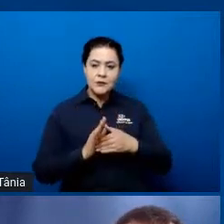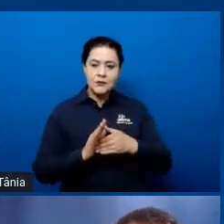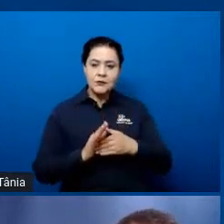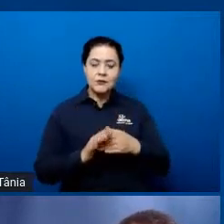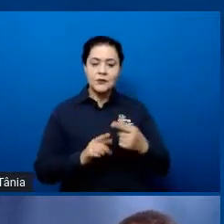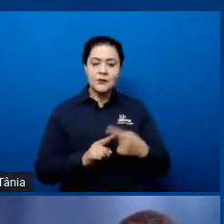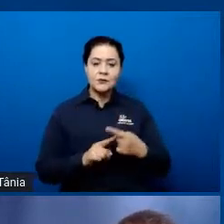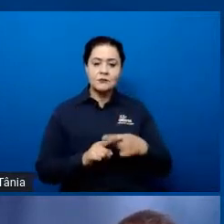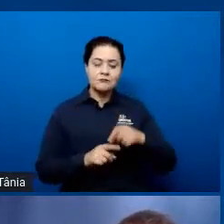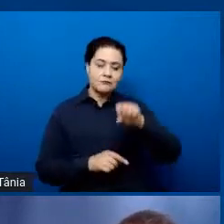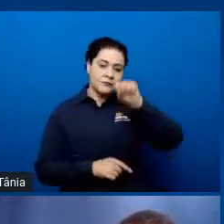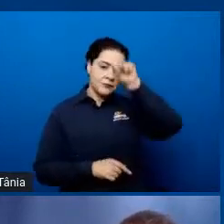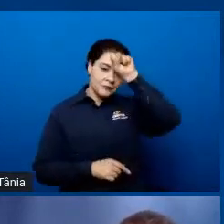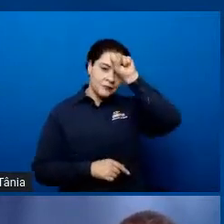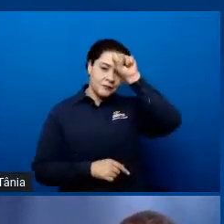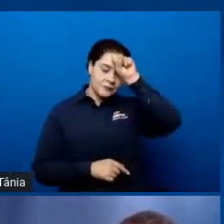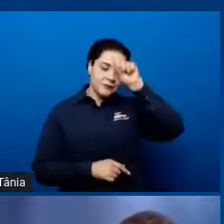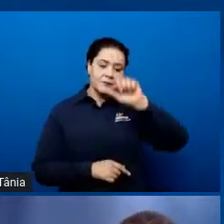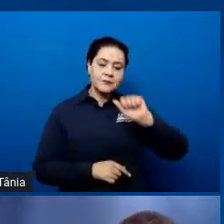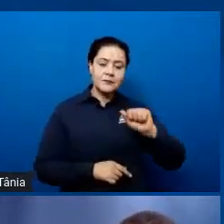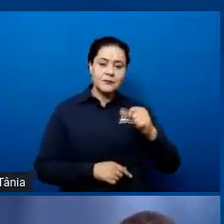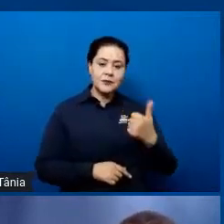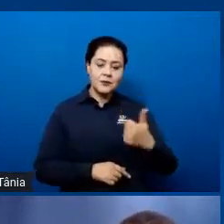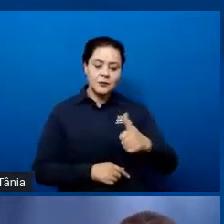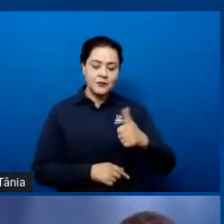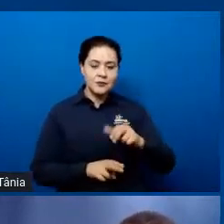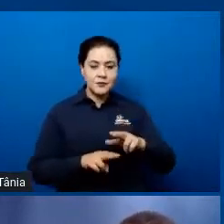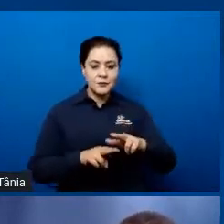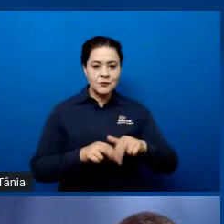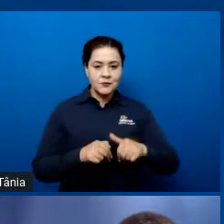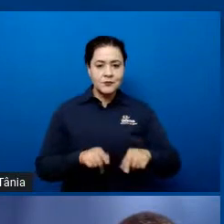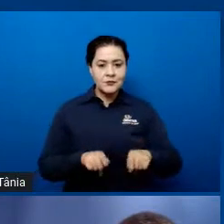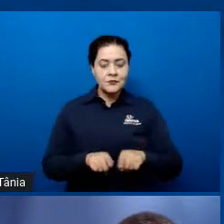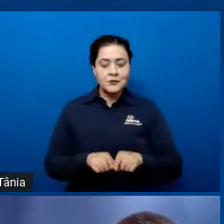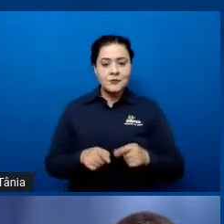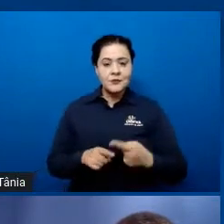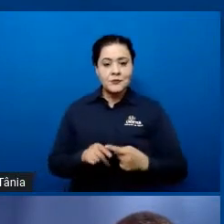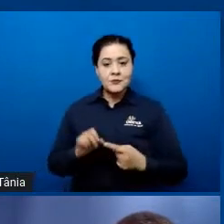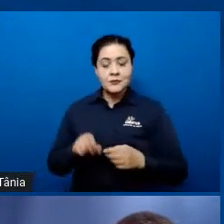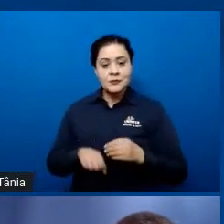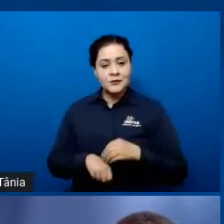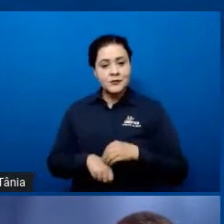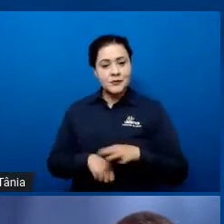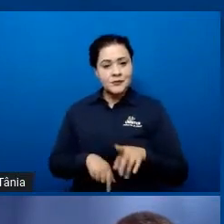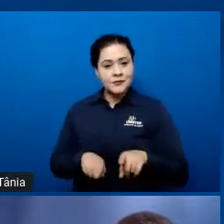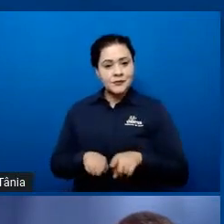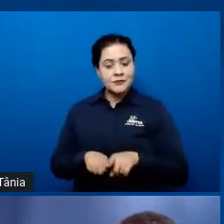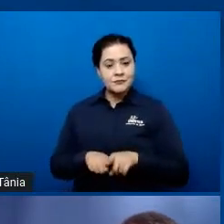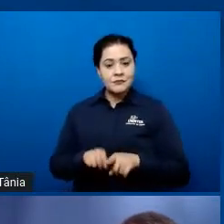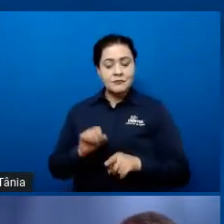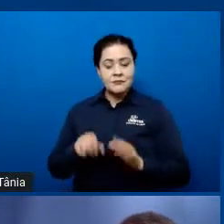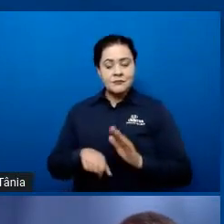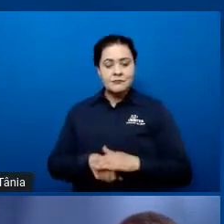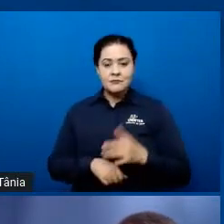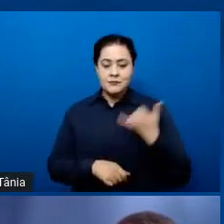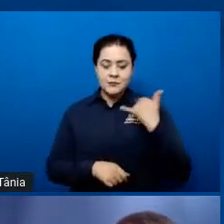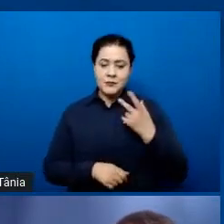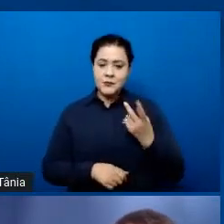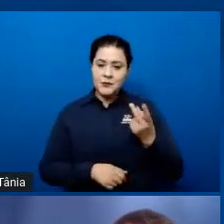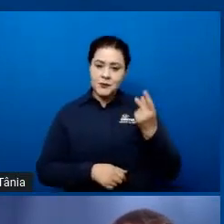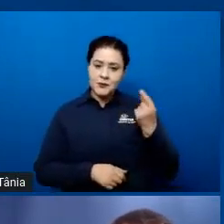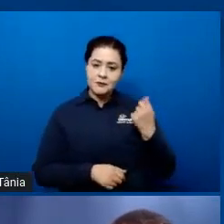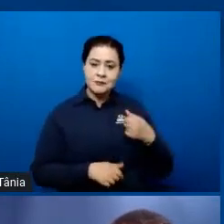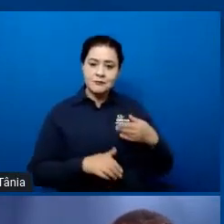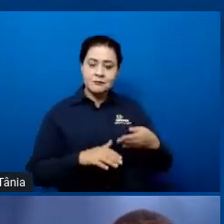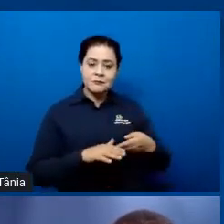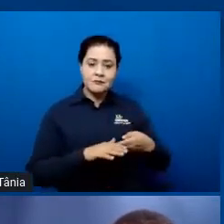jeito que ele colocou ali. O que acontece? Para quem tem uma dica assim, quem está falando pelos mais antigos, tem que entrar